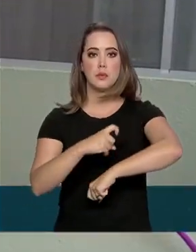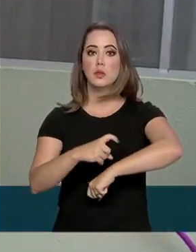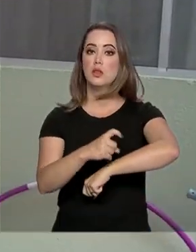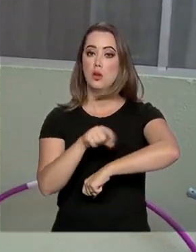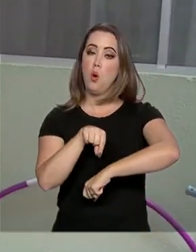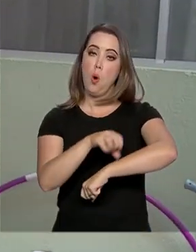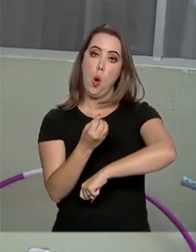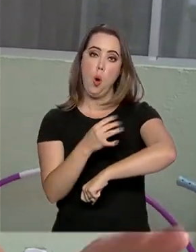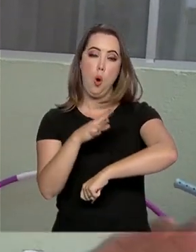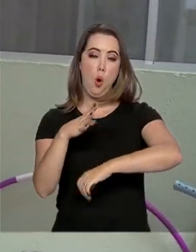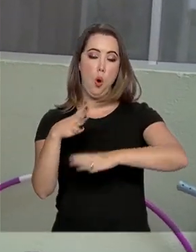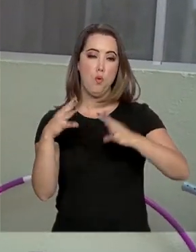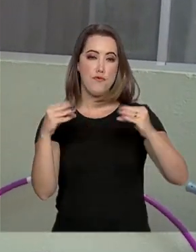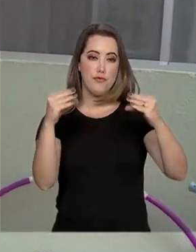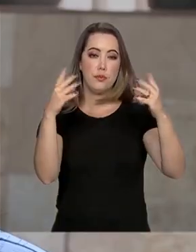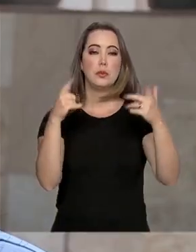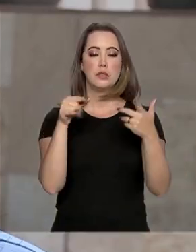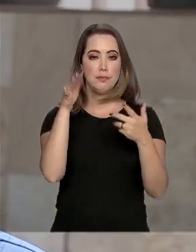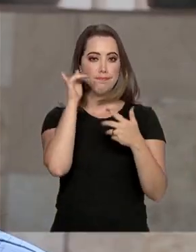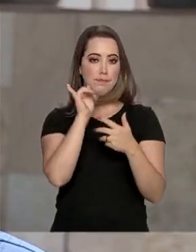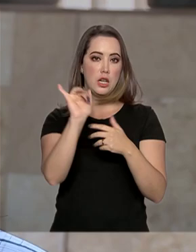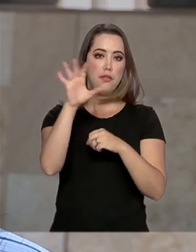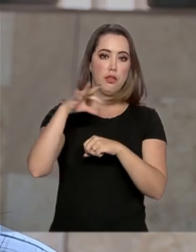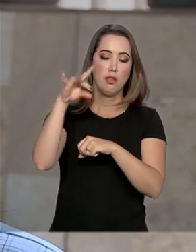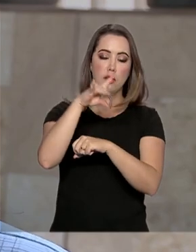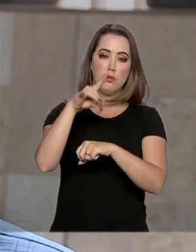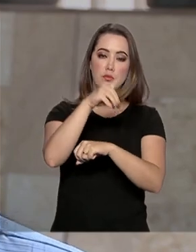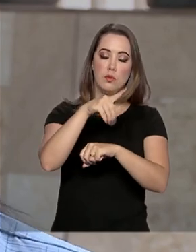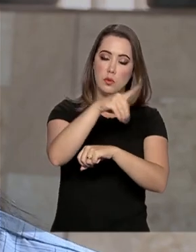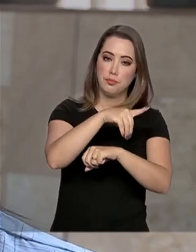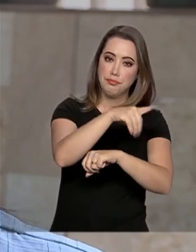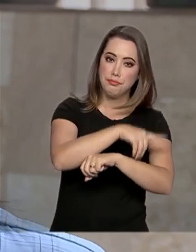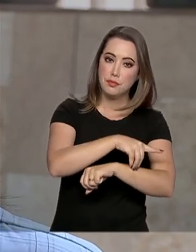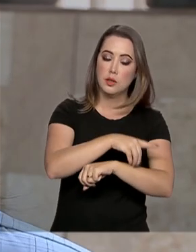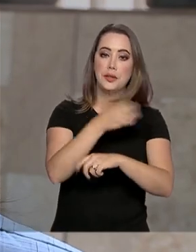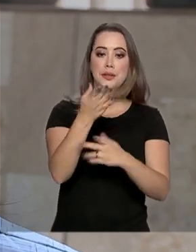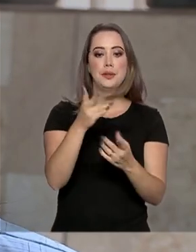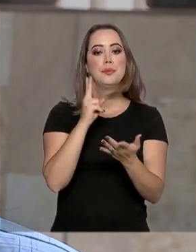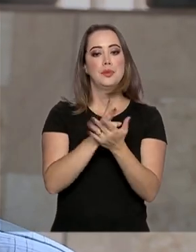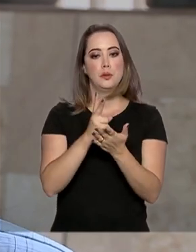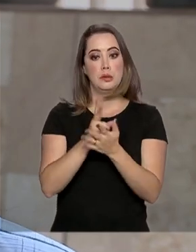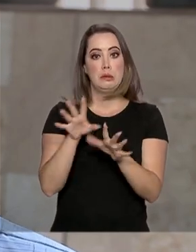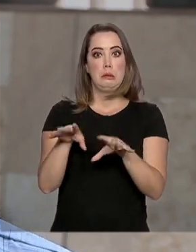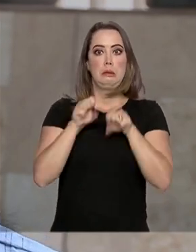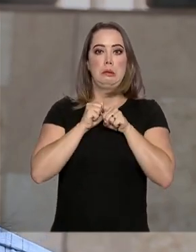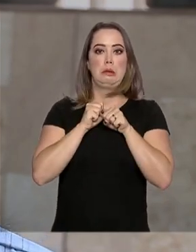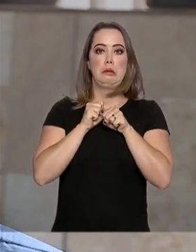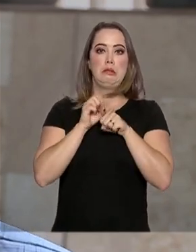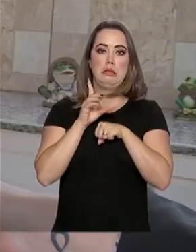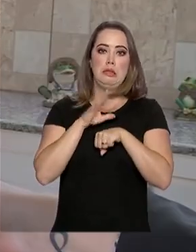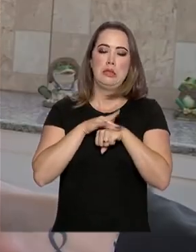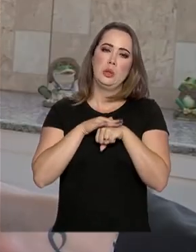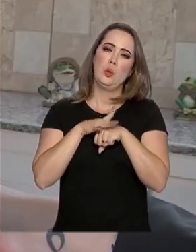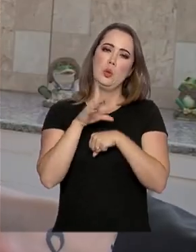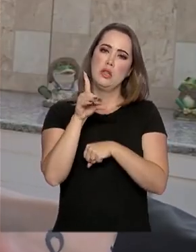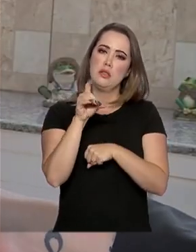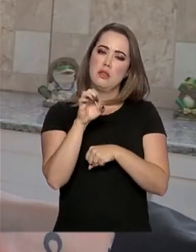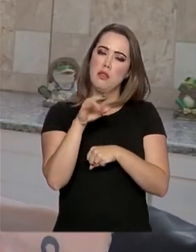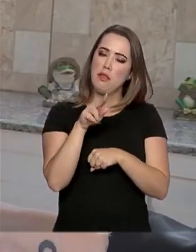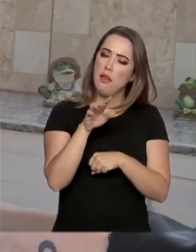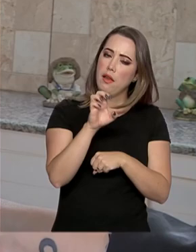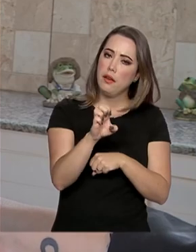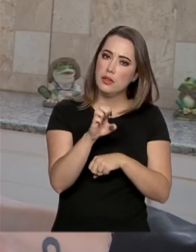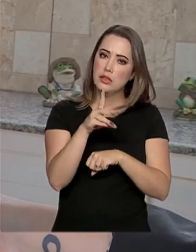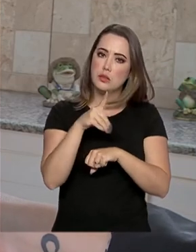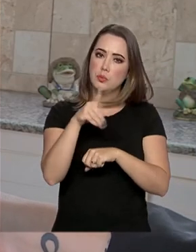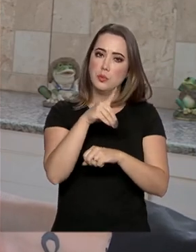Precauções que a Sida sempre tomou, o que não impediu que ela pegasse dengue e ficasse quatro dias internada por conta da doença